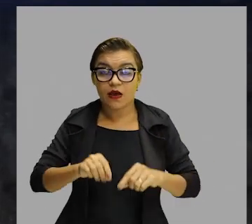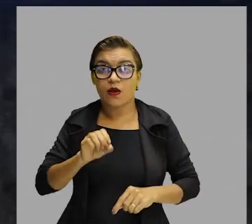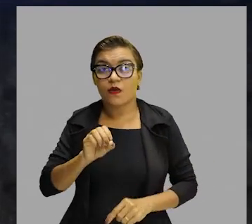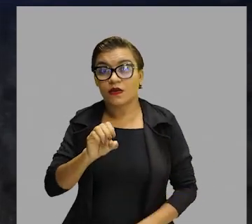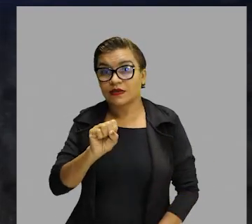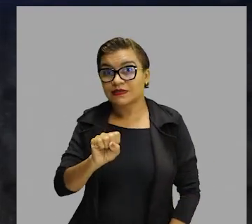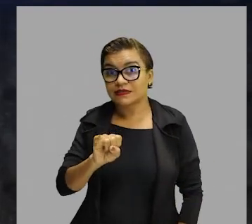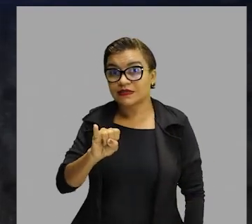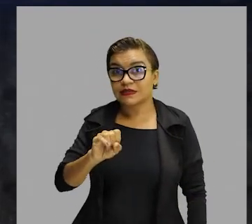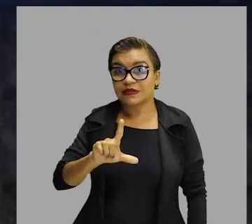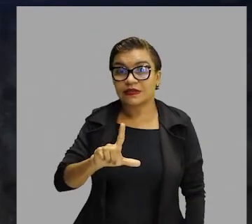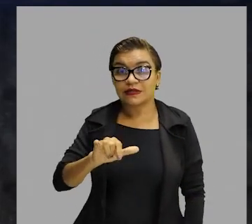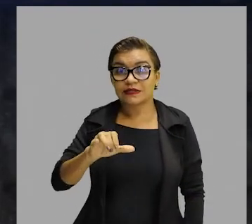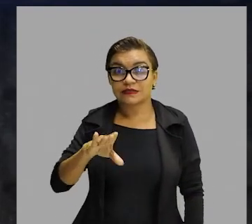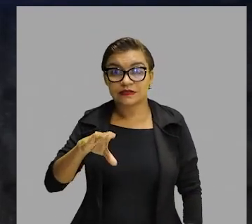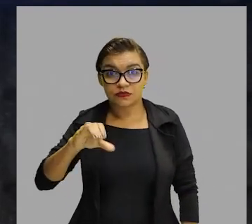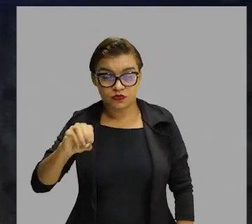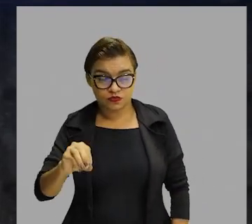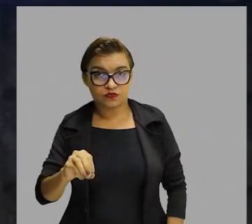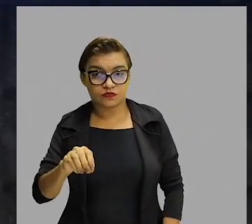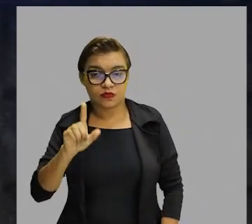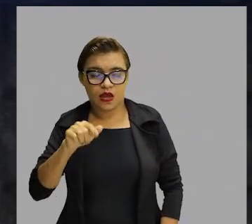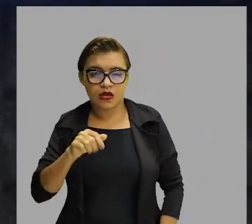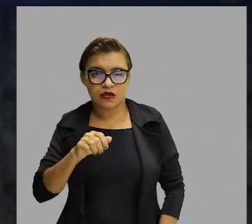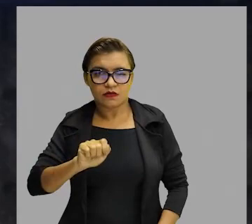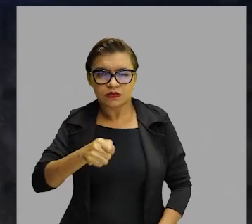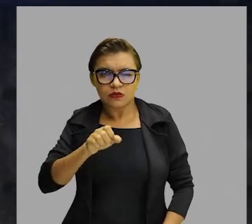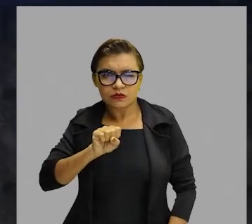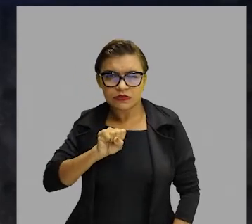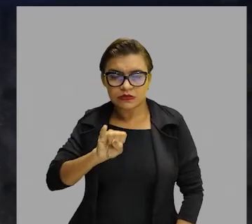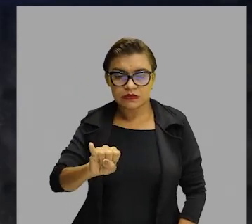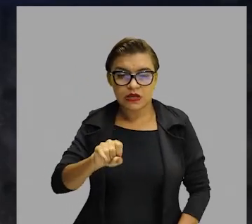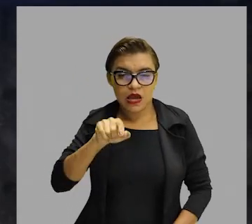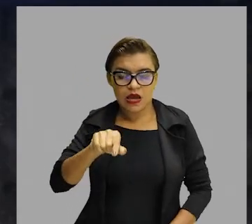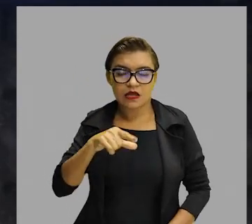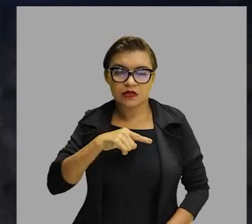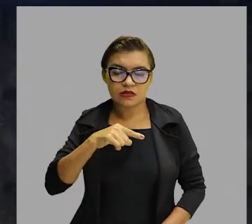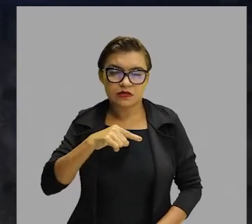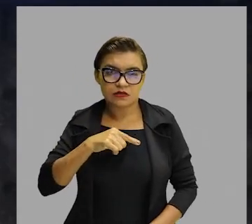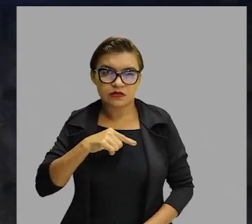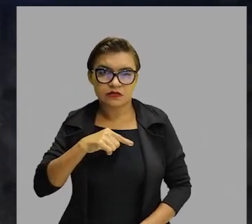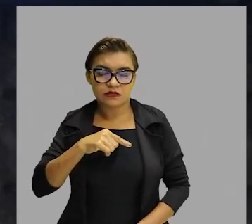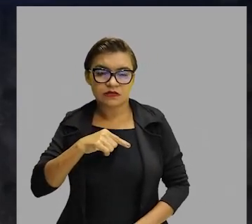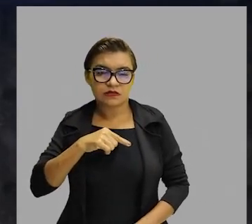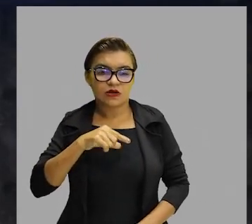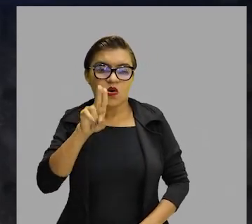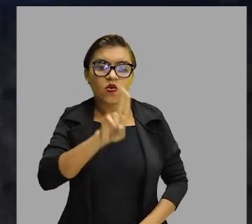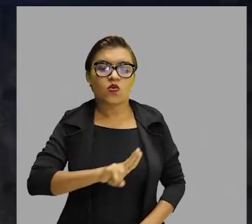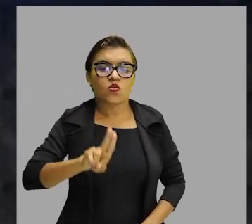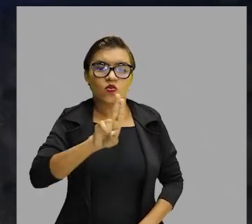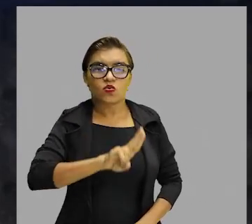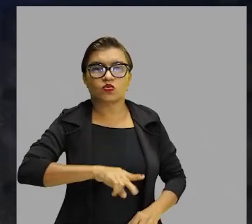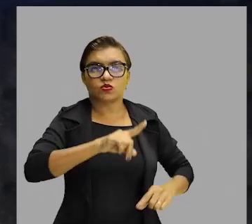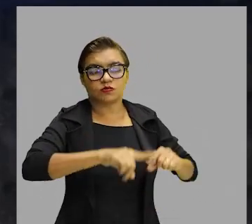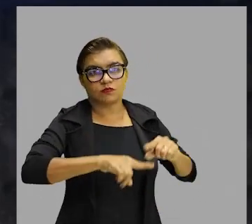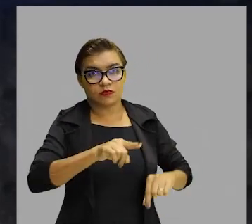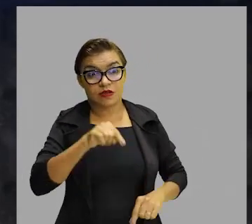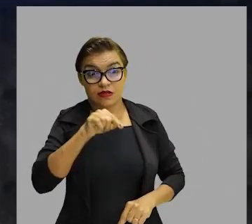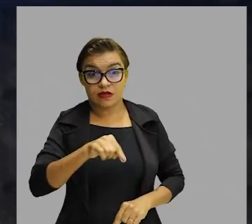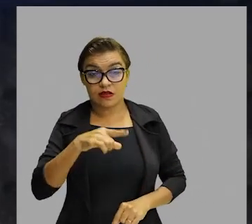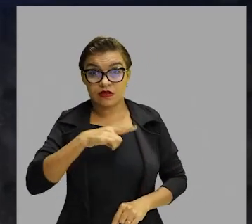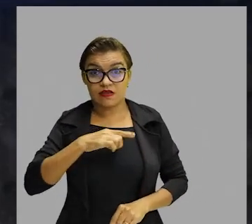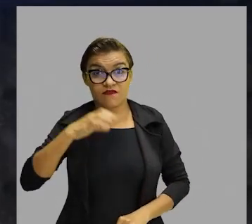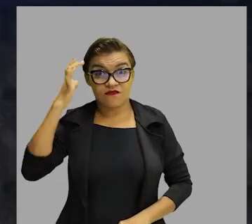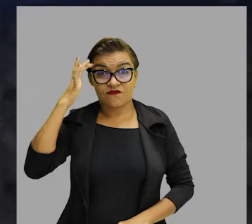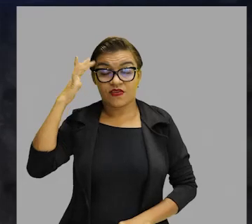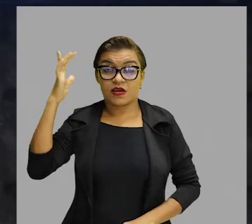que o silício ele é o que é mais utilizado para esses componentes justamente por conta da facilidade de se encontrar o